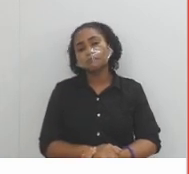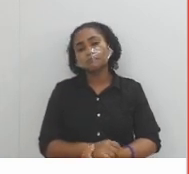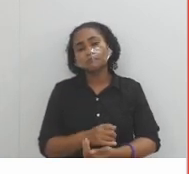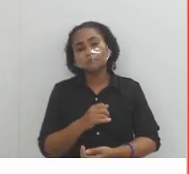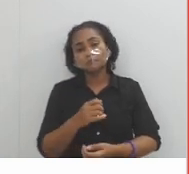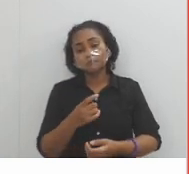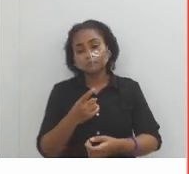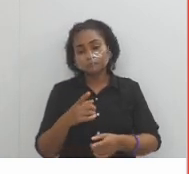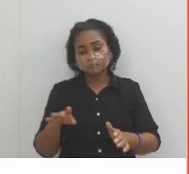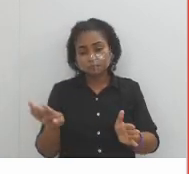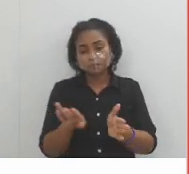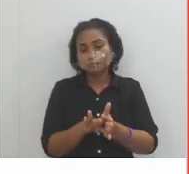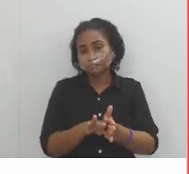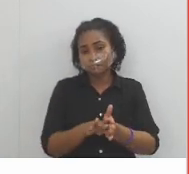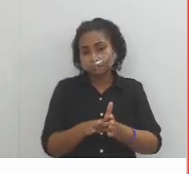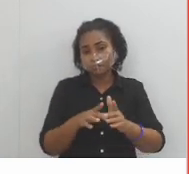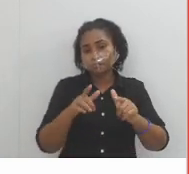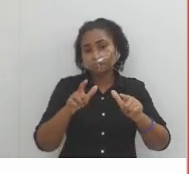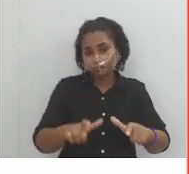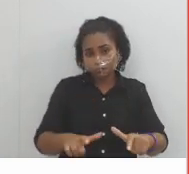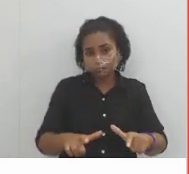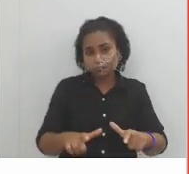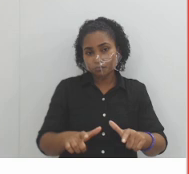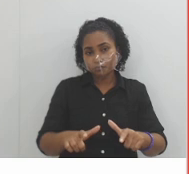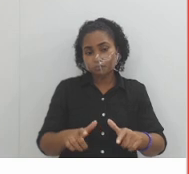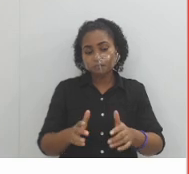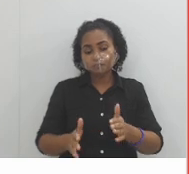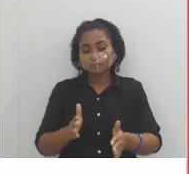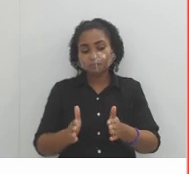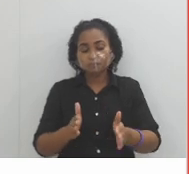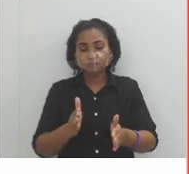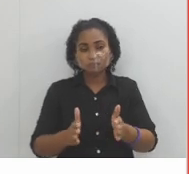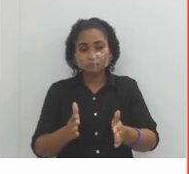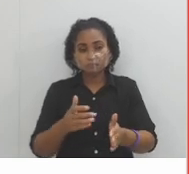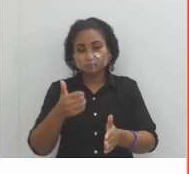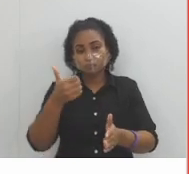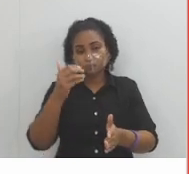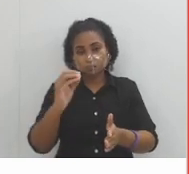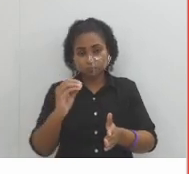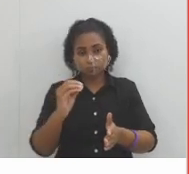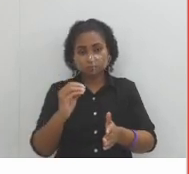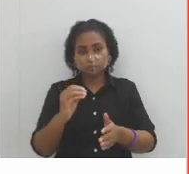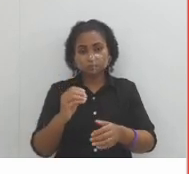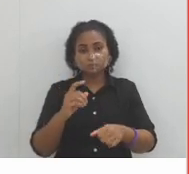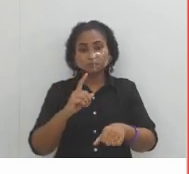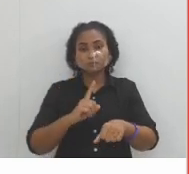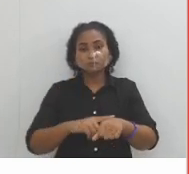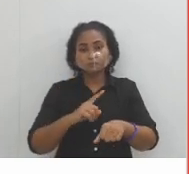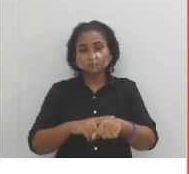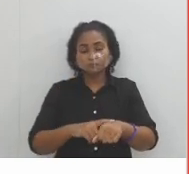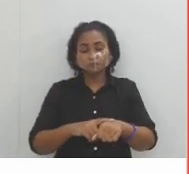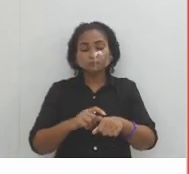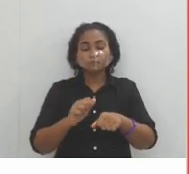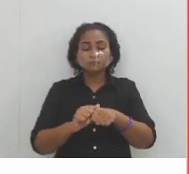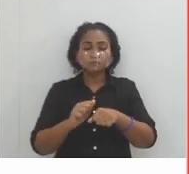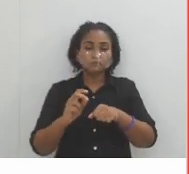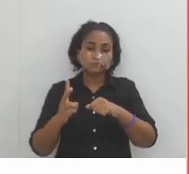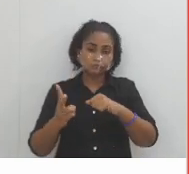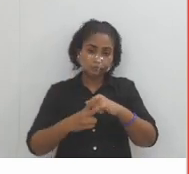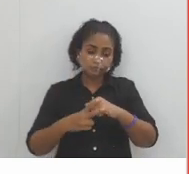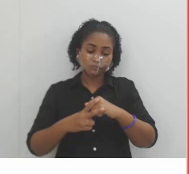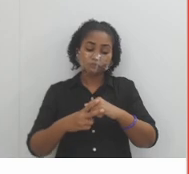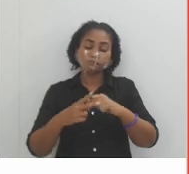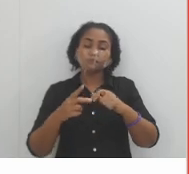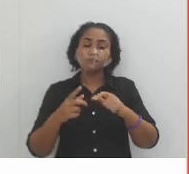digo chegamos no trem das 10. Adjunto adverbial de meio, essa expressão